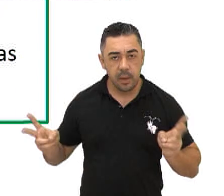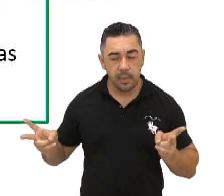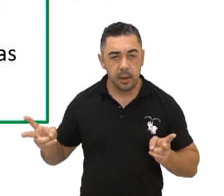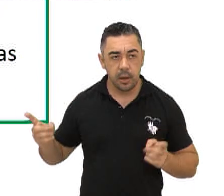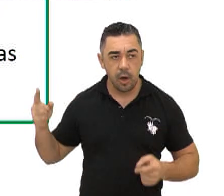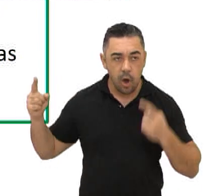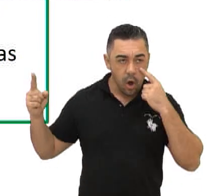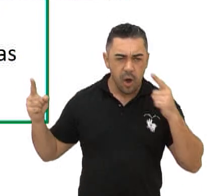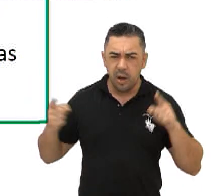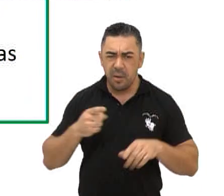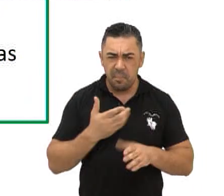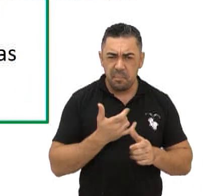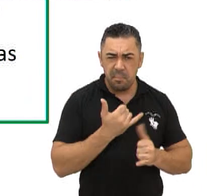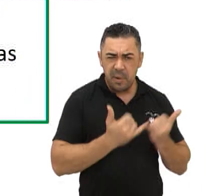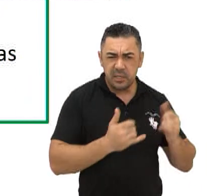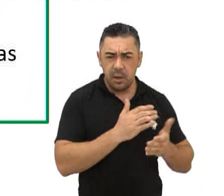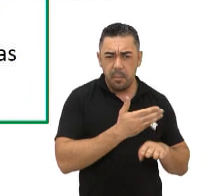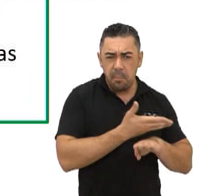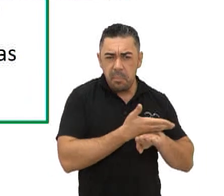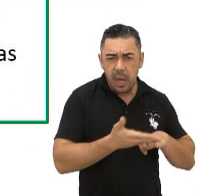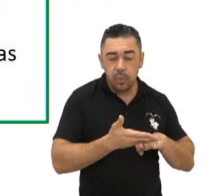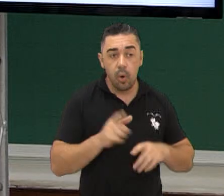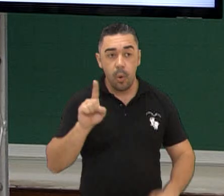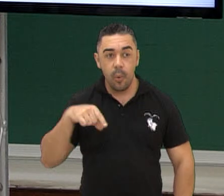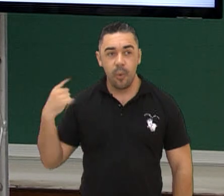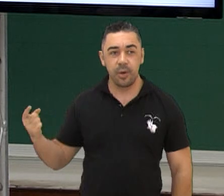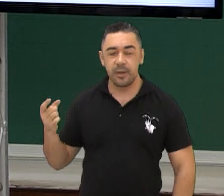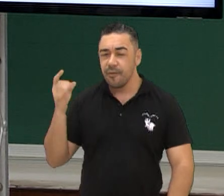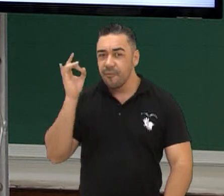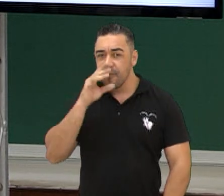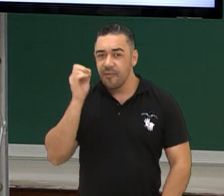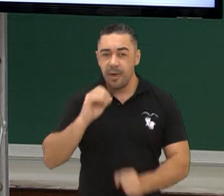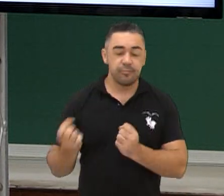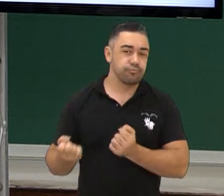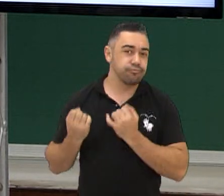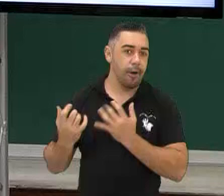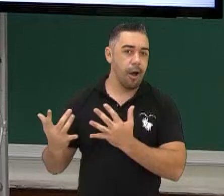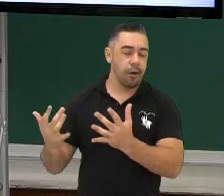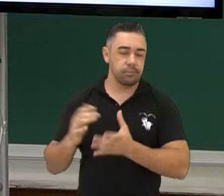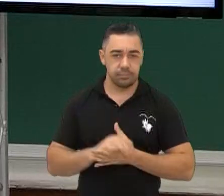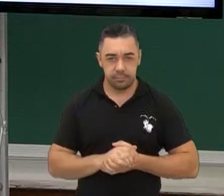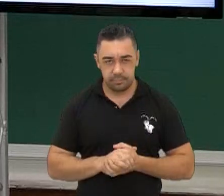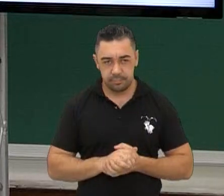meio esbranquiçado mesmo, né? Então, tipo, mata branca, e ali tudo verdinho, ó que bonitinho.